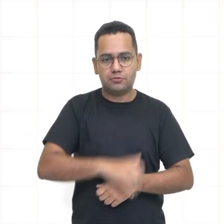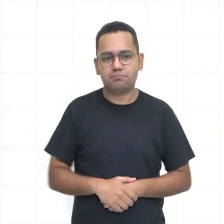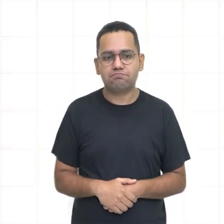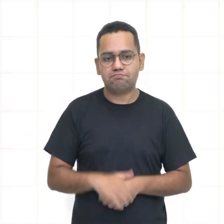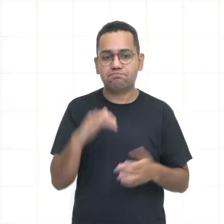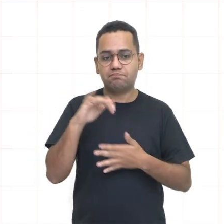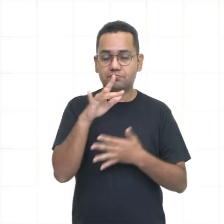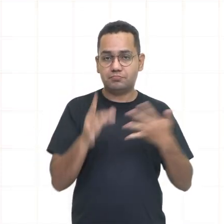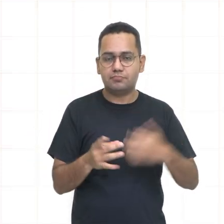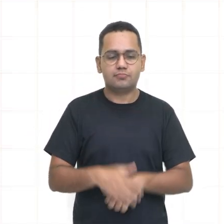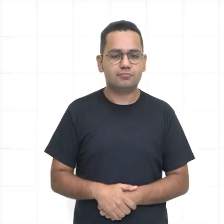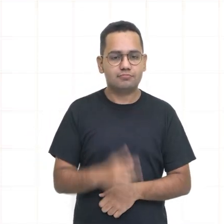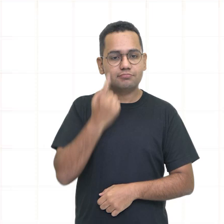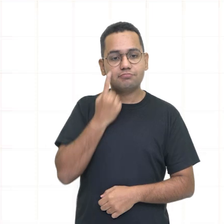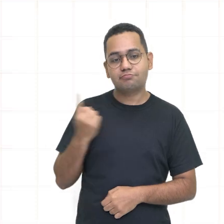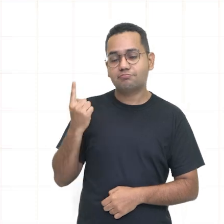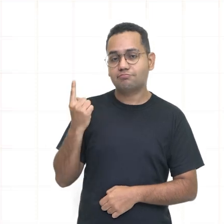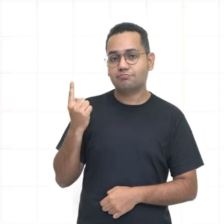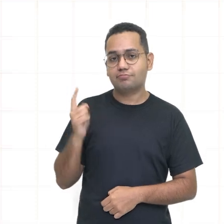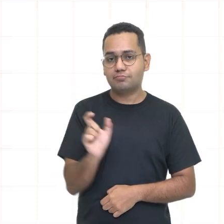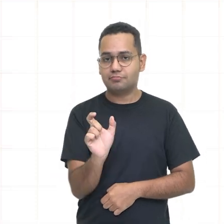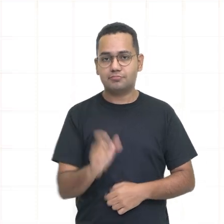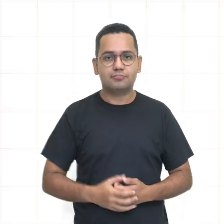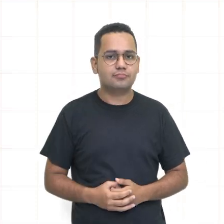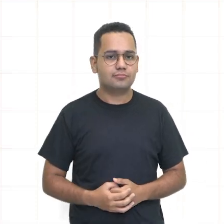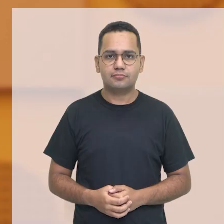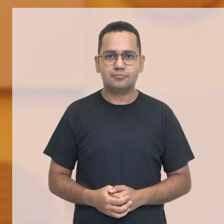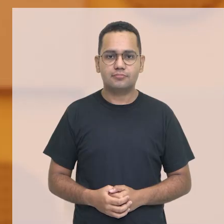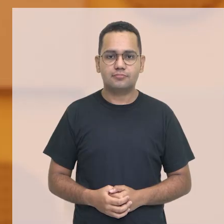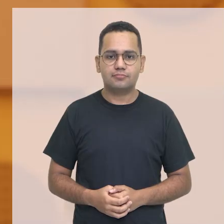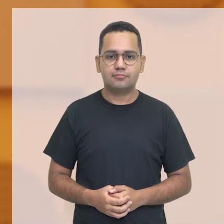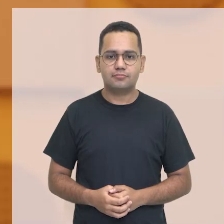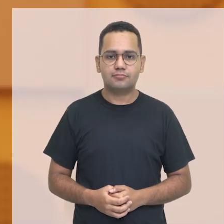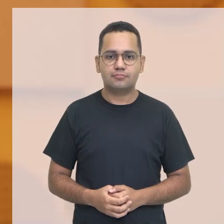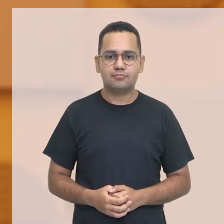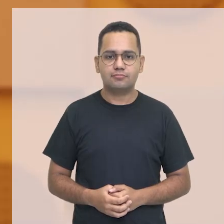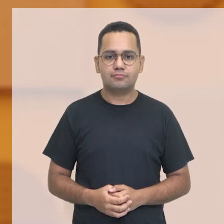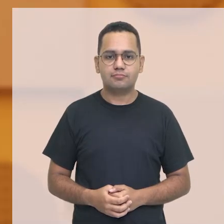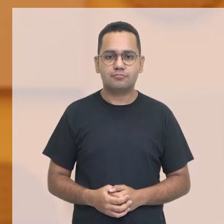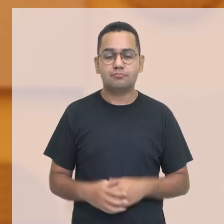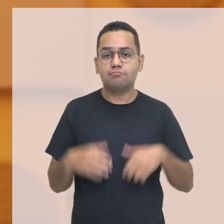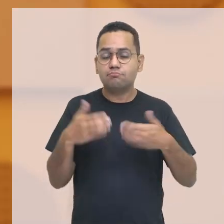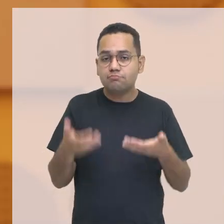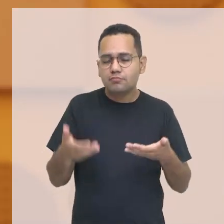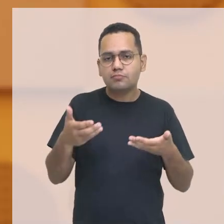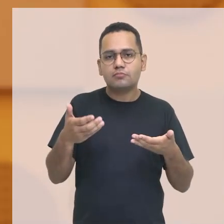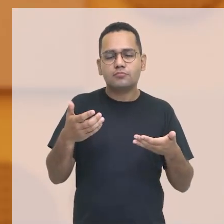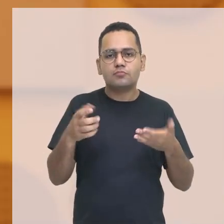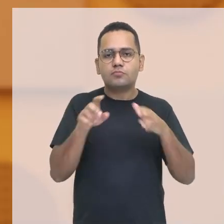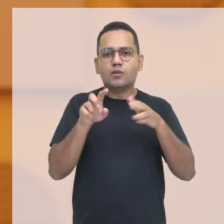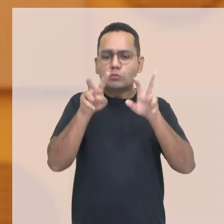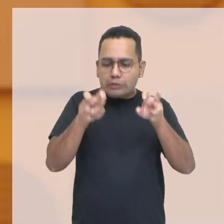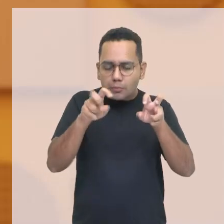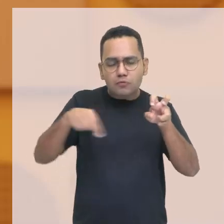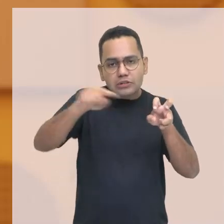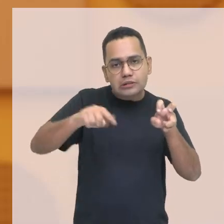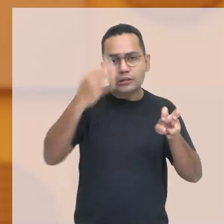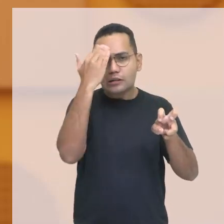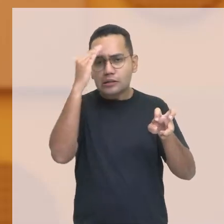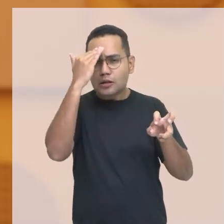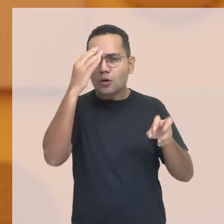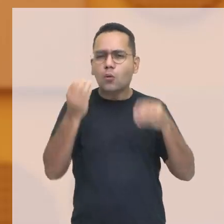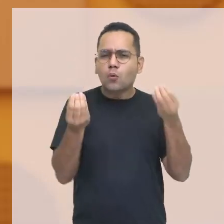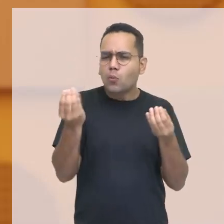Palestina. Detalhamento, o neocolonialismo. Então a gente vai começar a entender a Primeira Guerra Mundial, as causas